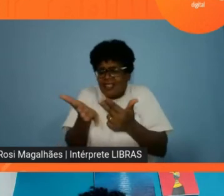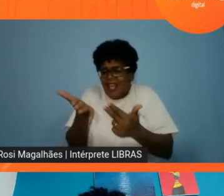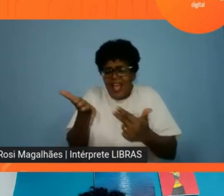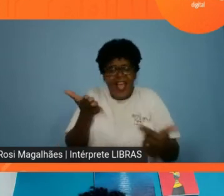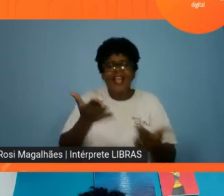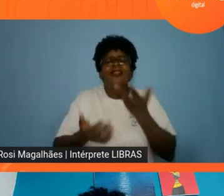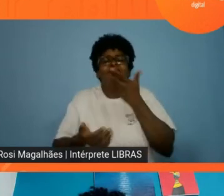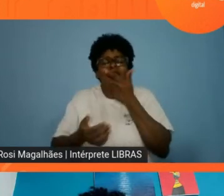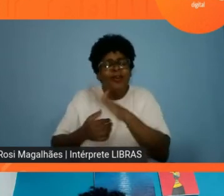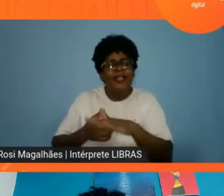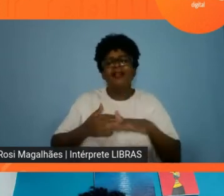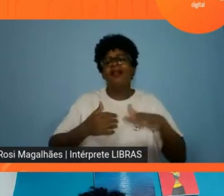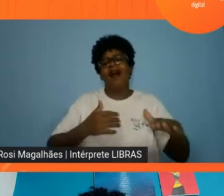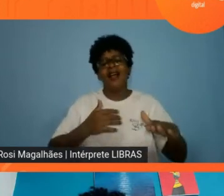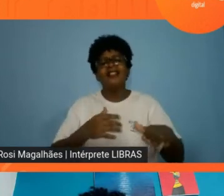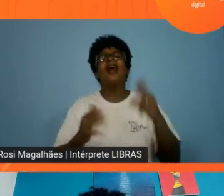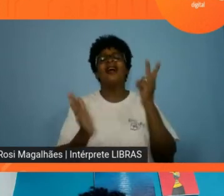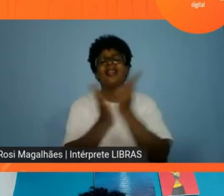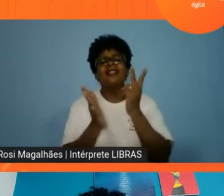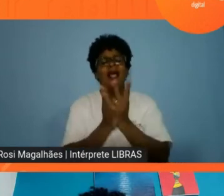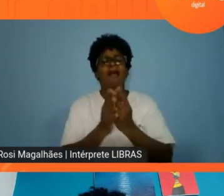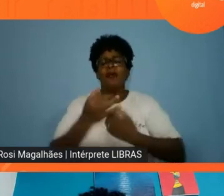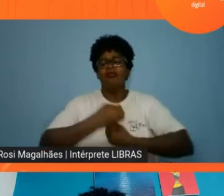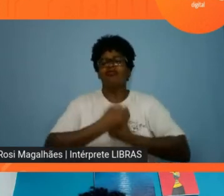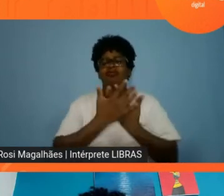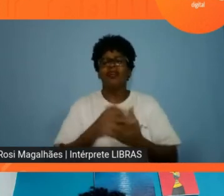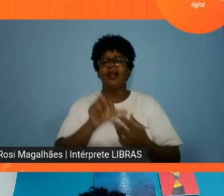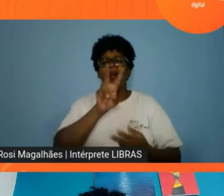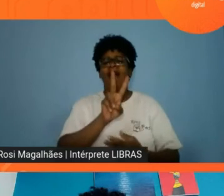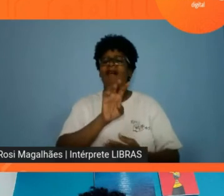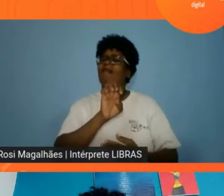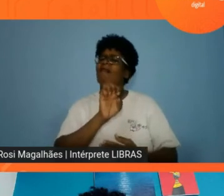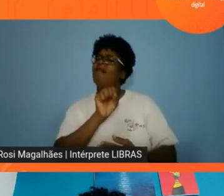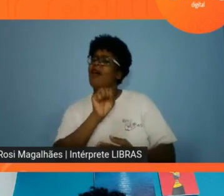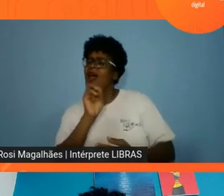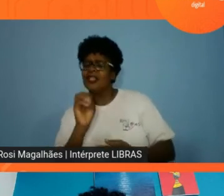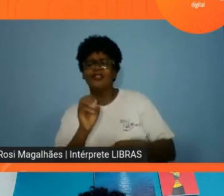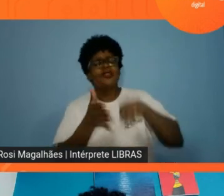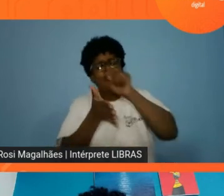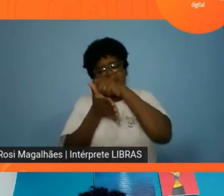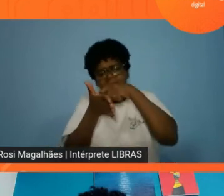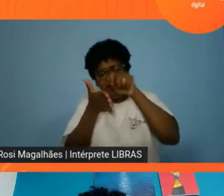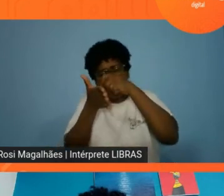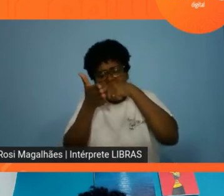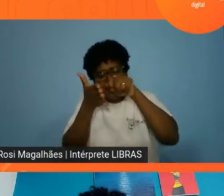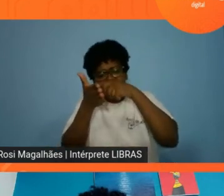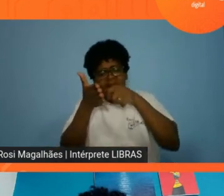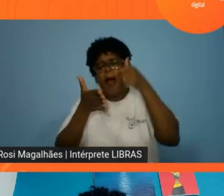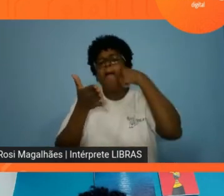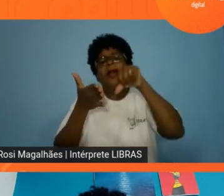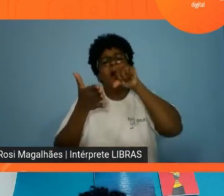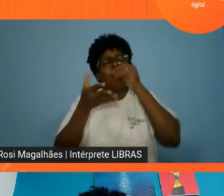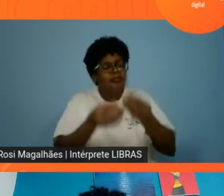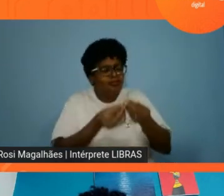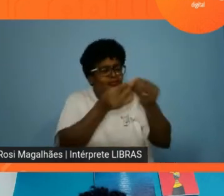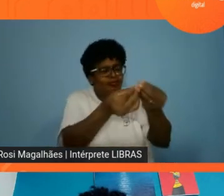e sempre havia um versinho, né, acompanhado. Eu sempre fui dada a escrever versos para minha mãe, logo desde